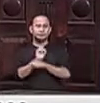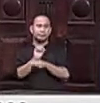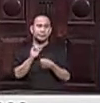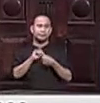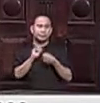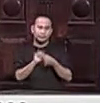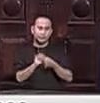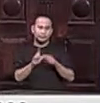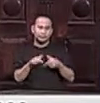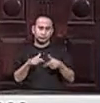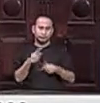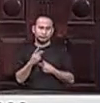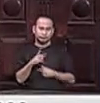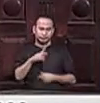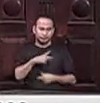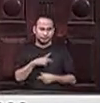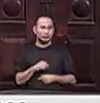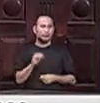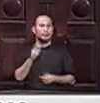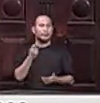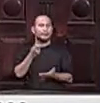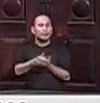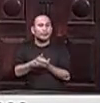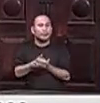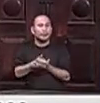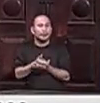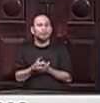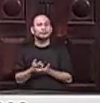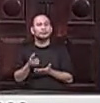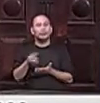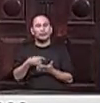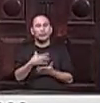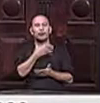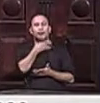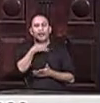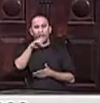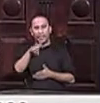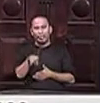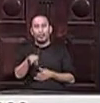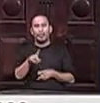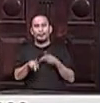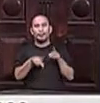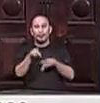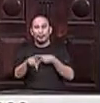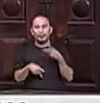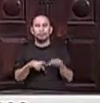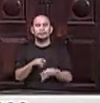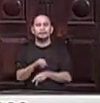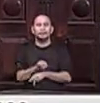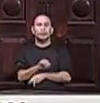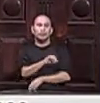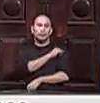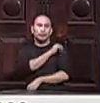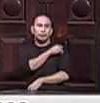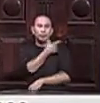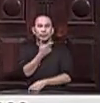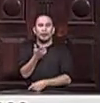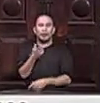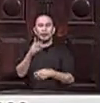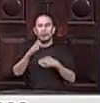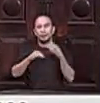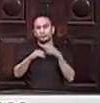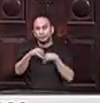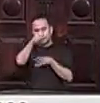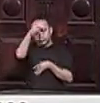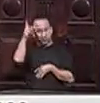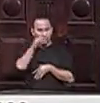a sua parte. Porque quem está pagando a conta da crise é a população do Rio de Janeiro sem serviços, é o servidor público